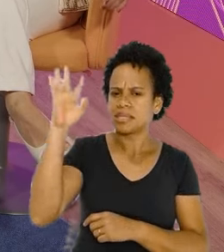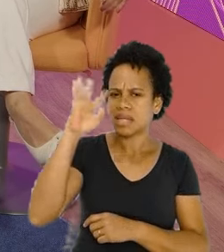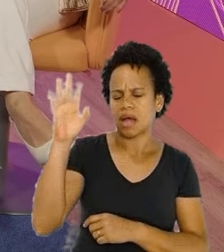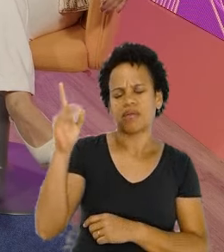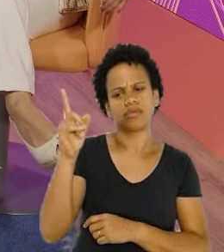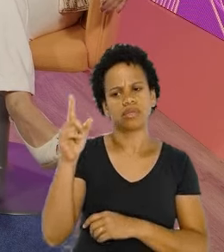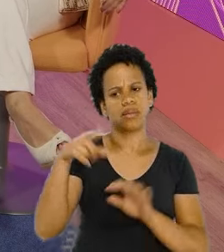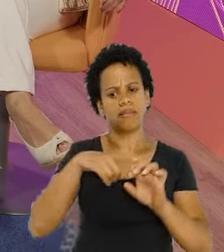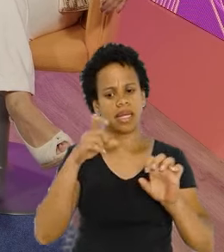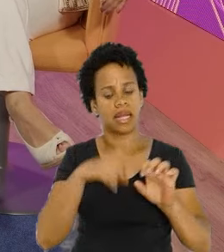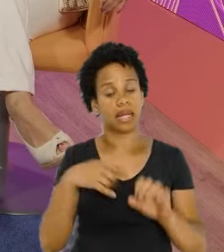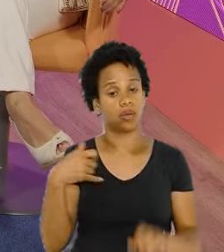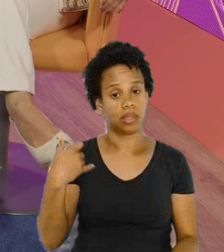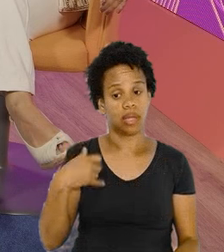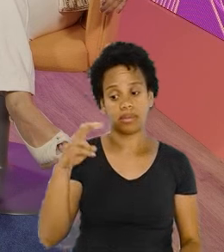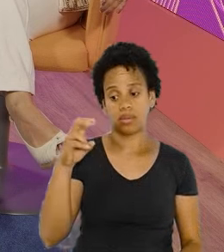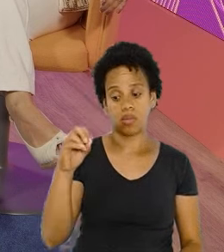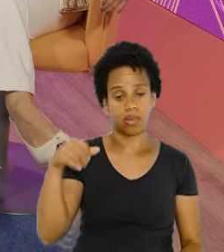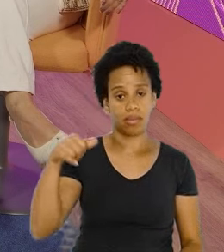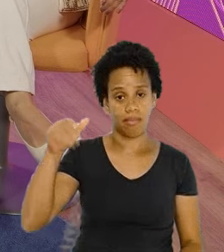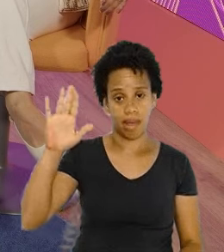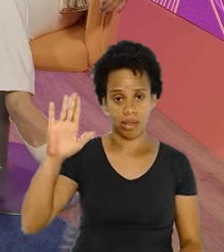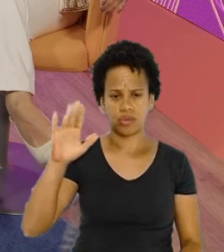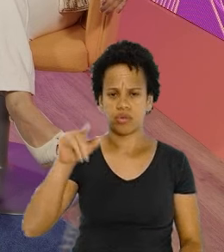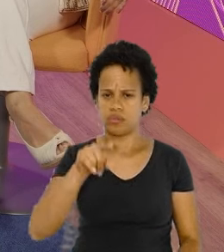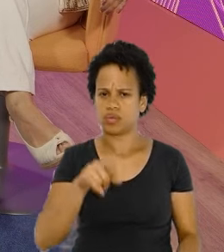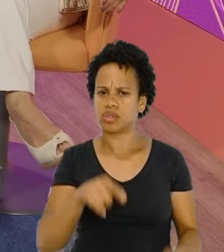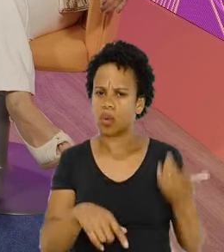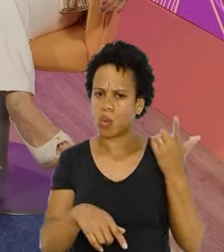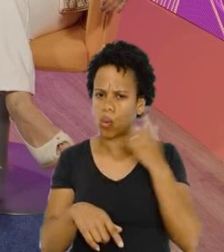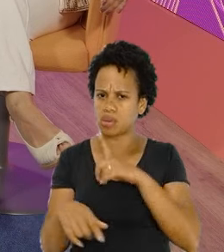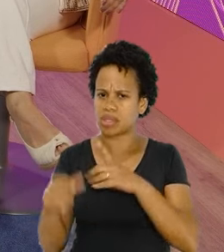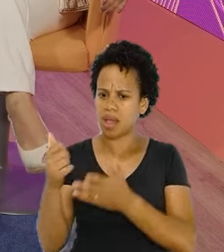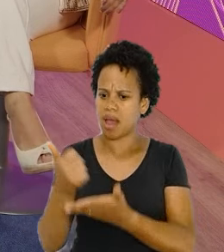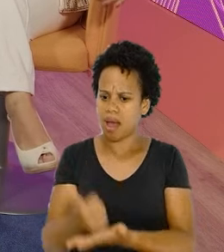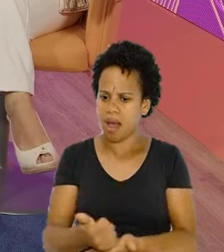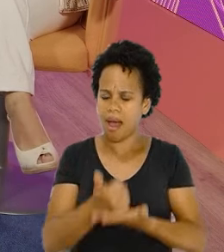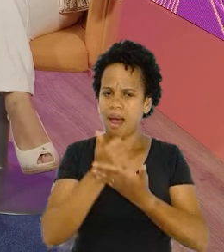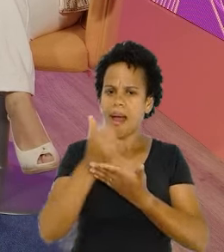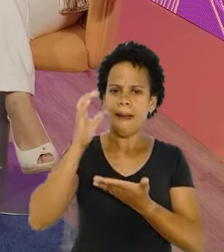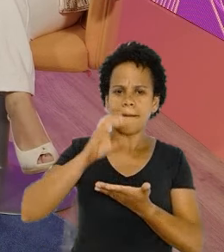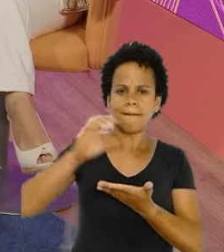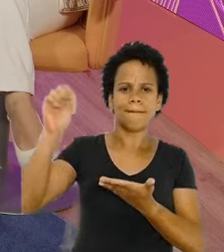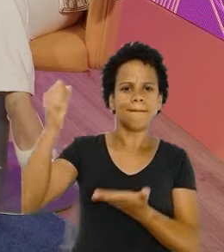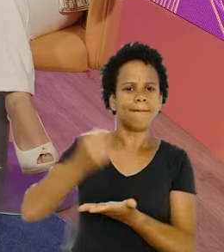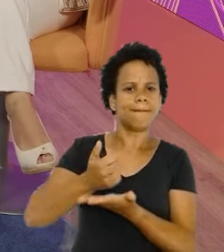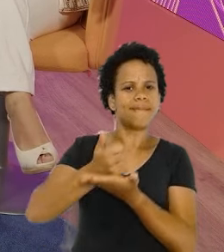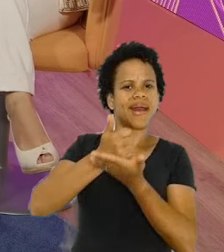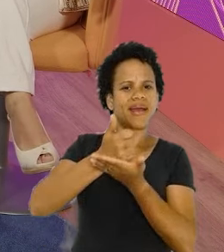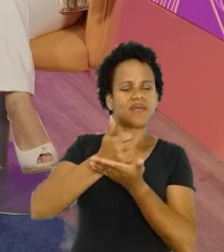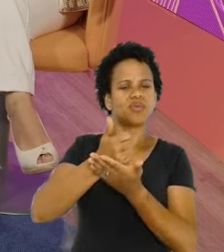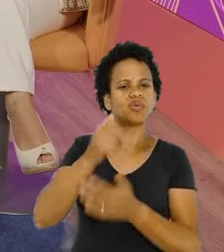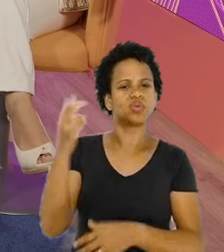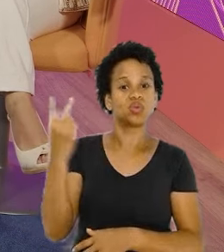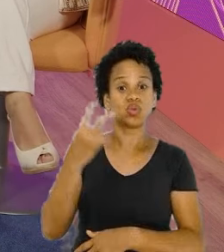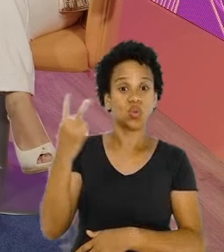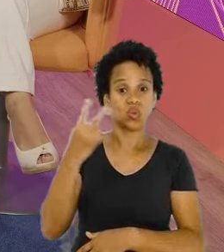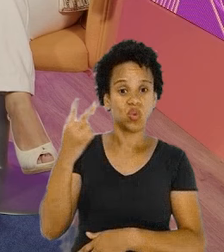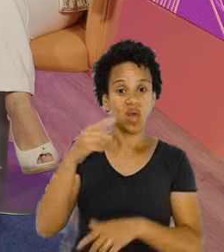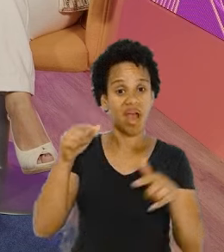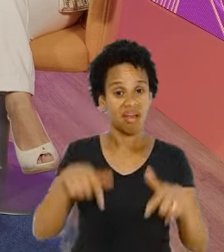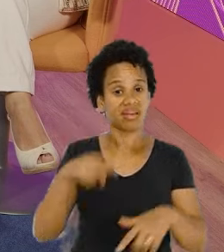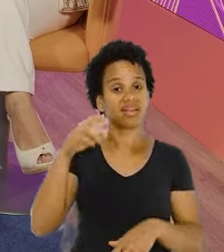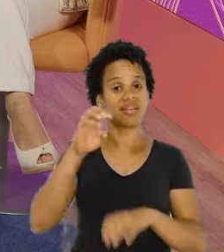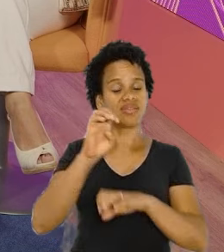com mais de 50 você ia ser premiada em segundo lugar no Estado de São